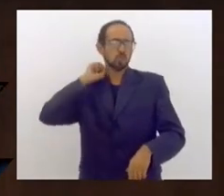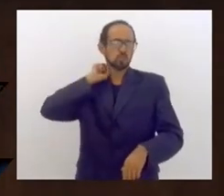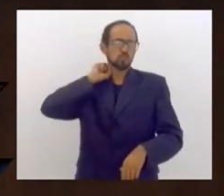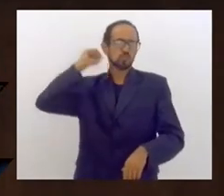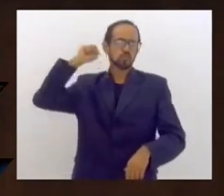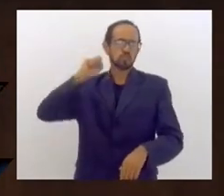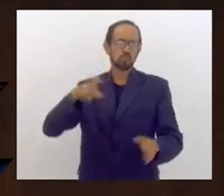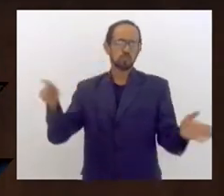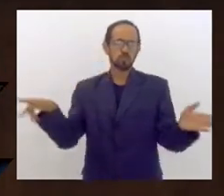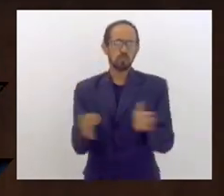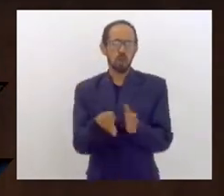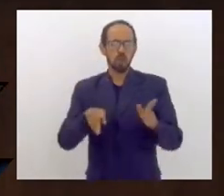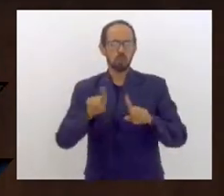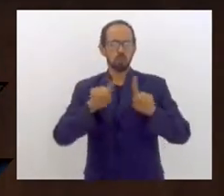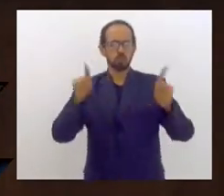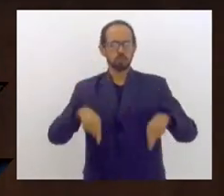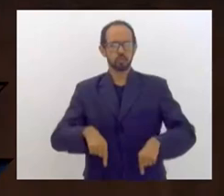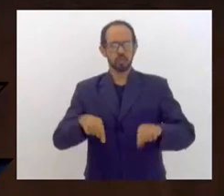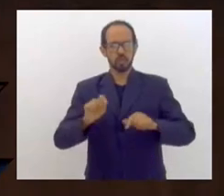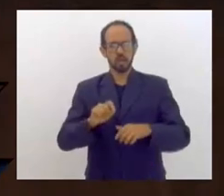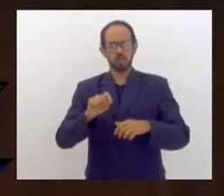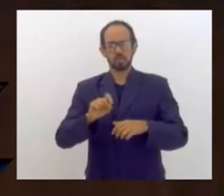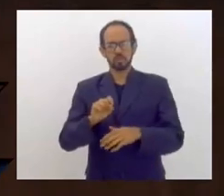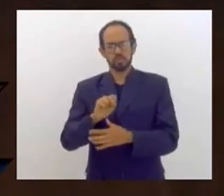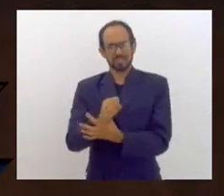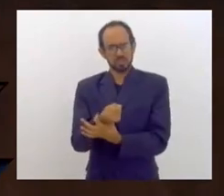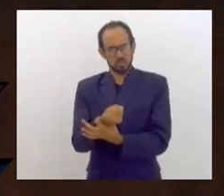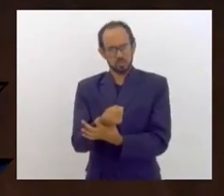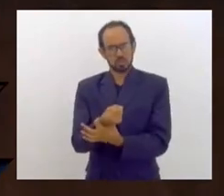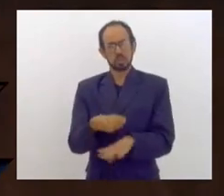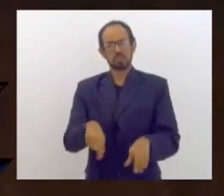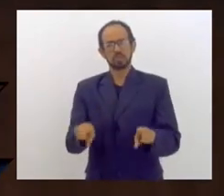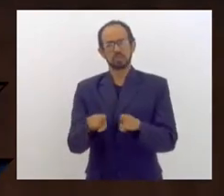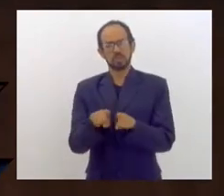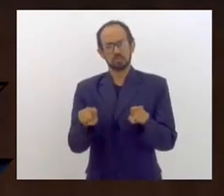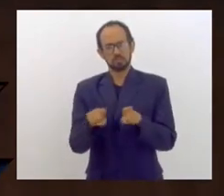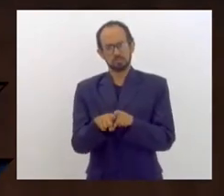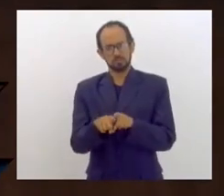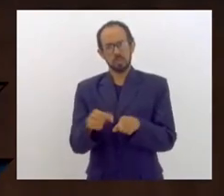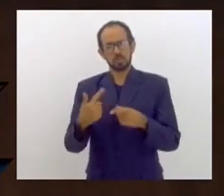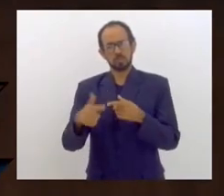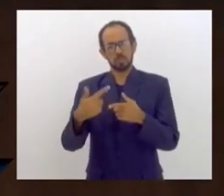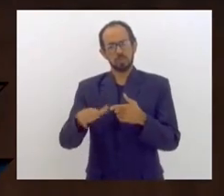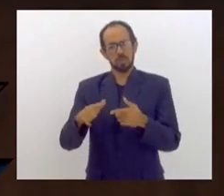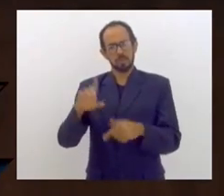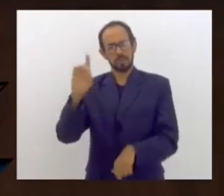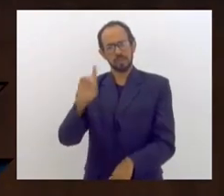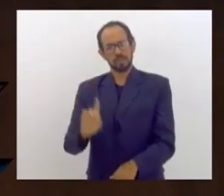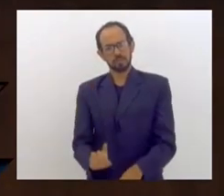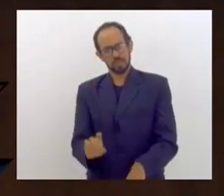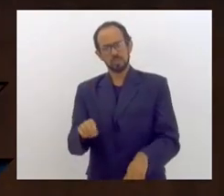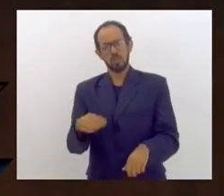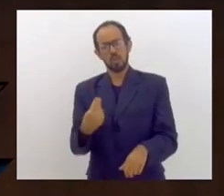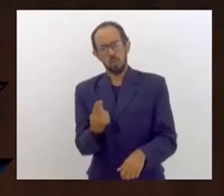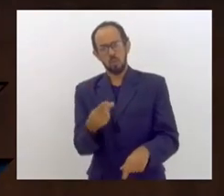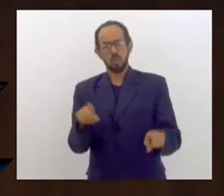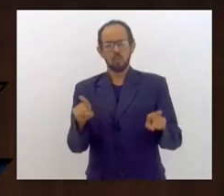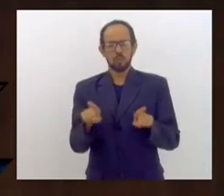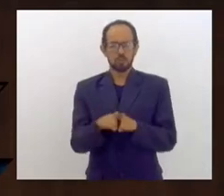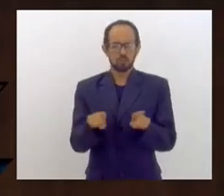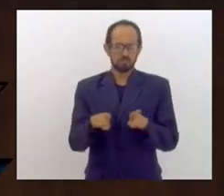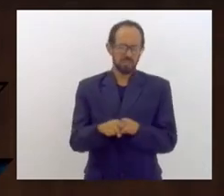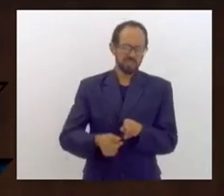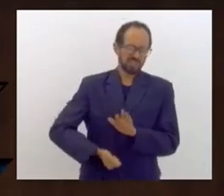suicídio dos servidores da área da segurança, a questão da invalidez, a questão